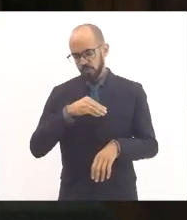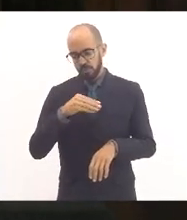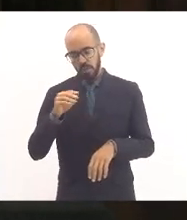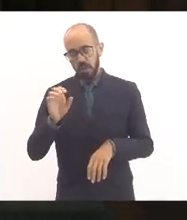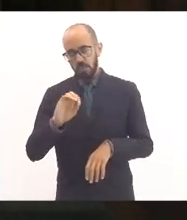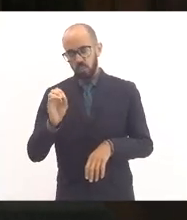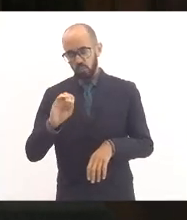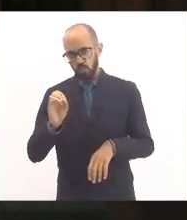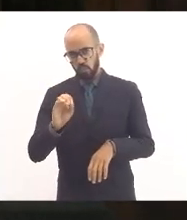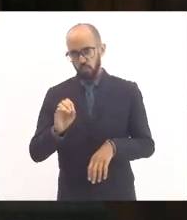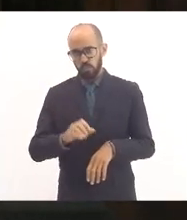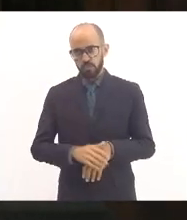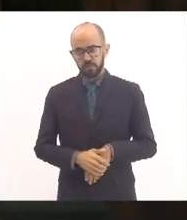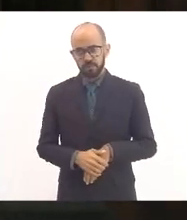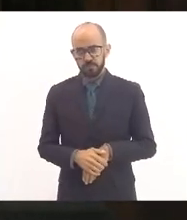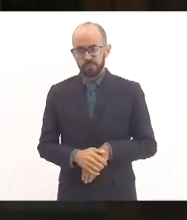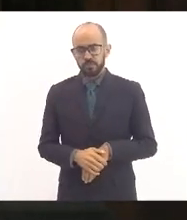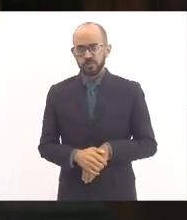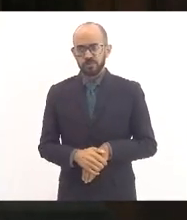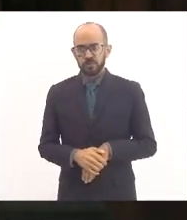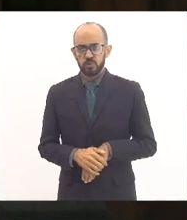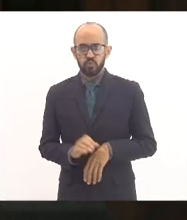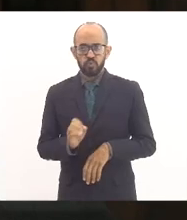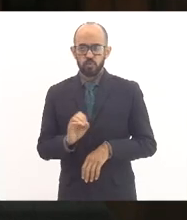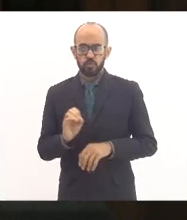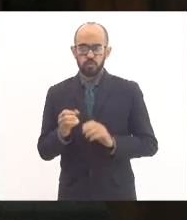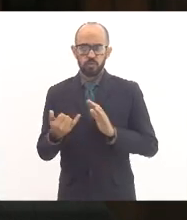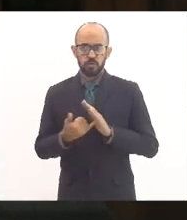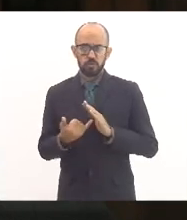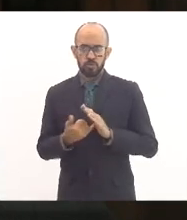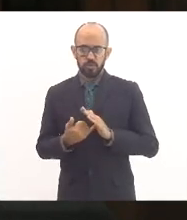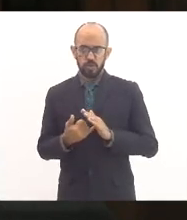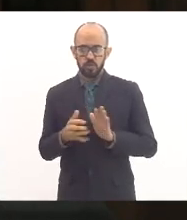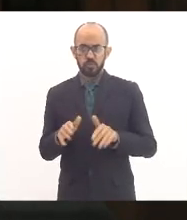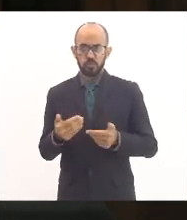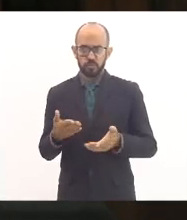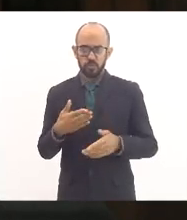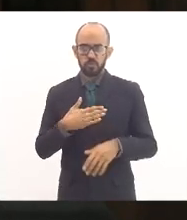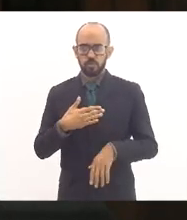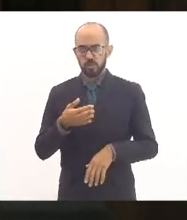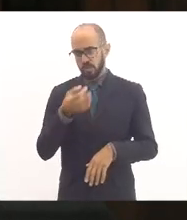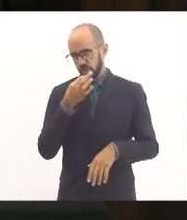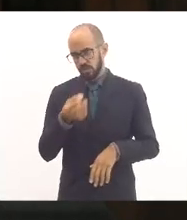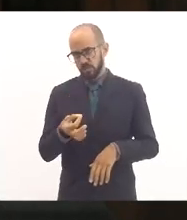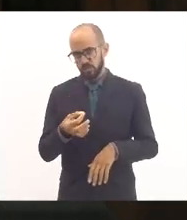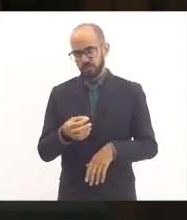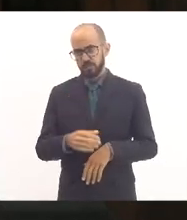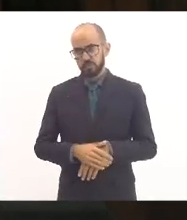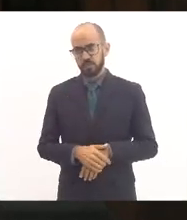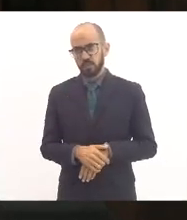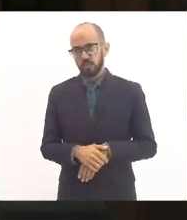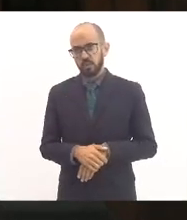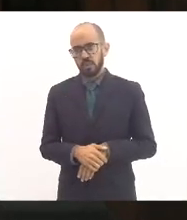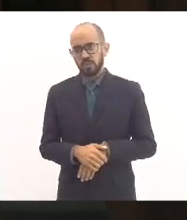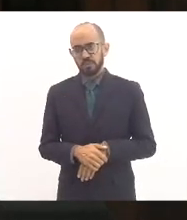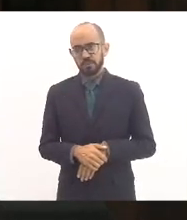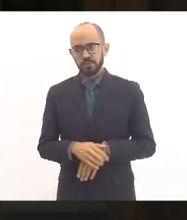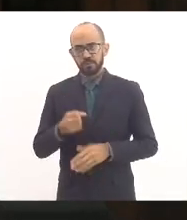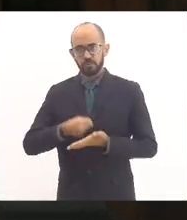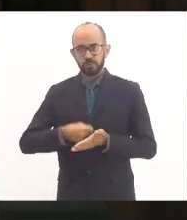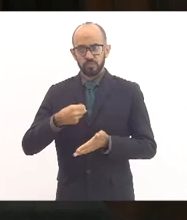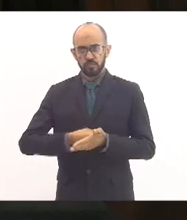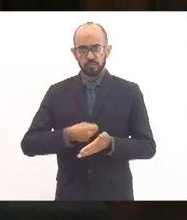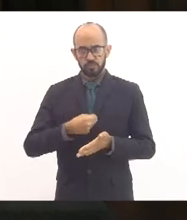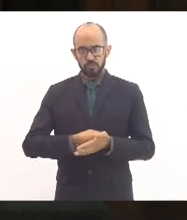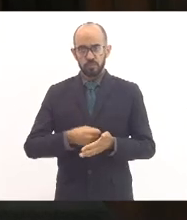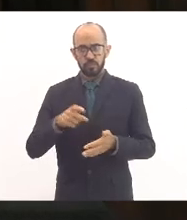seja em nenhum espectro seja em uma instituição então uma das minhas das dos meus peitos aqui seria